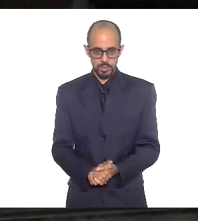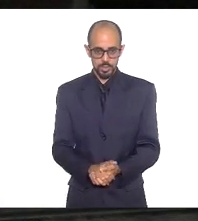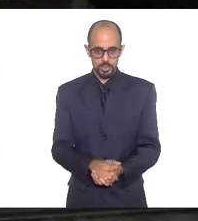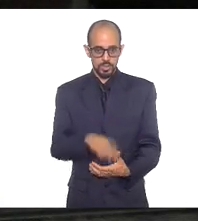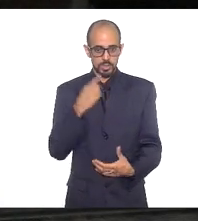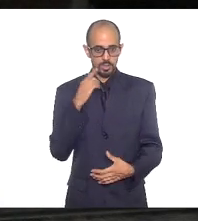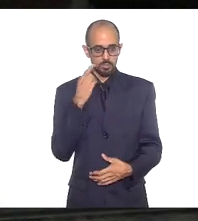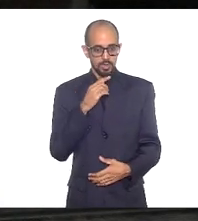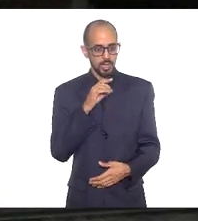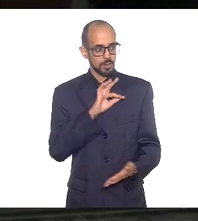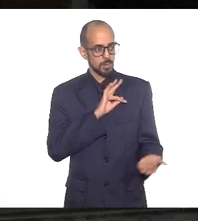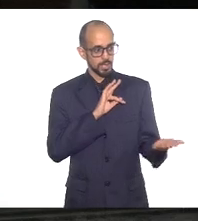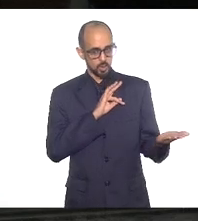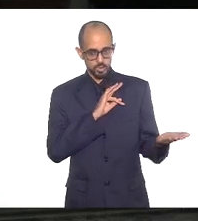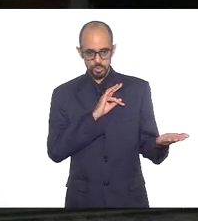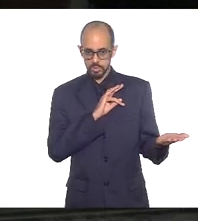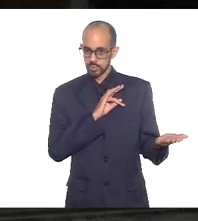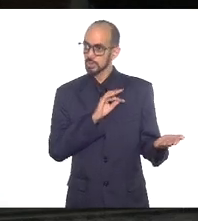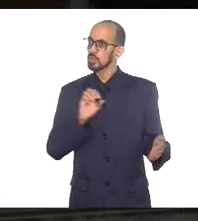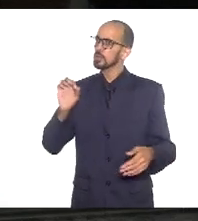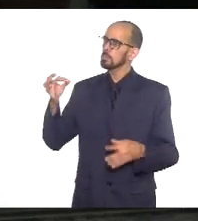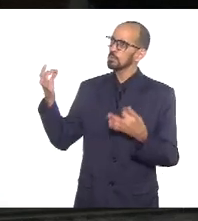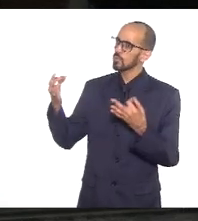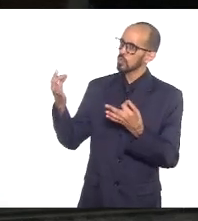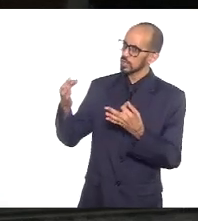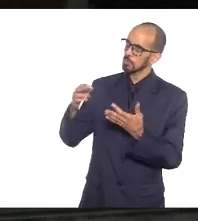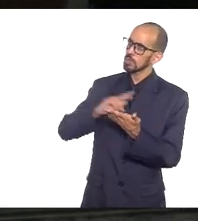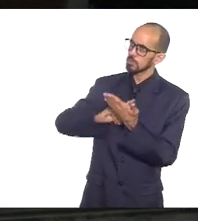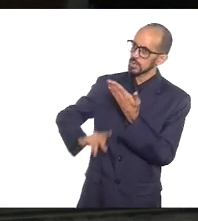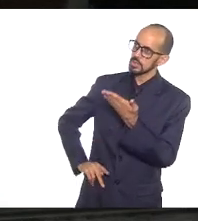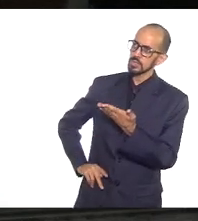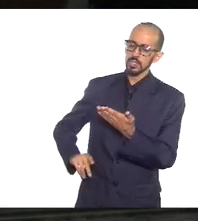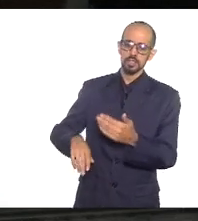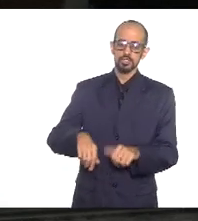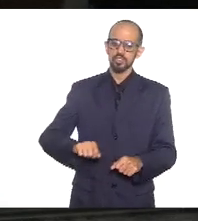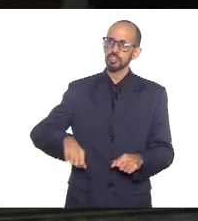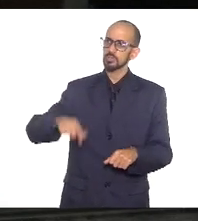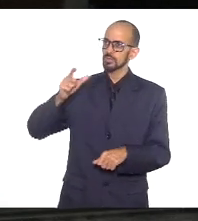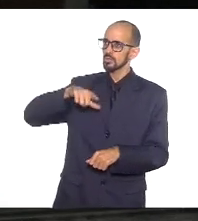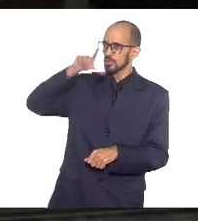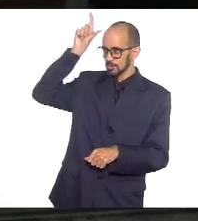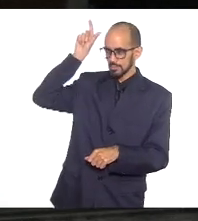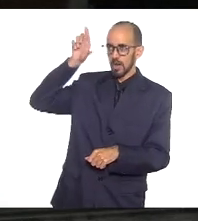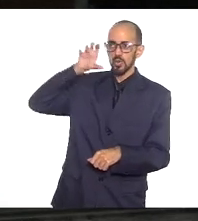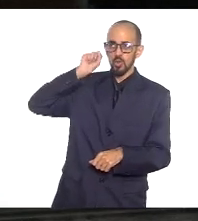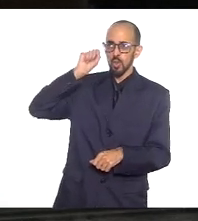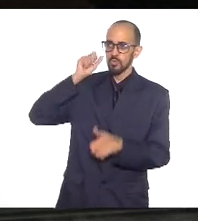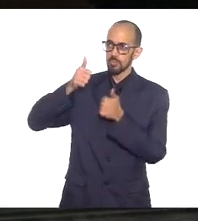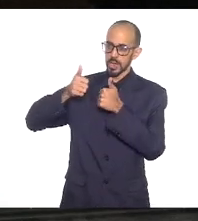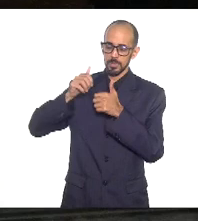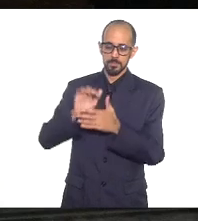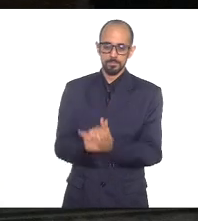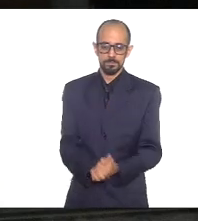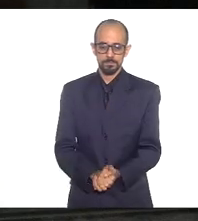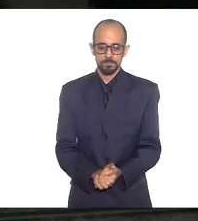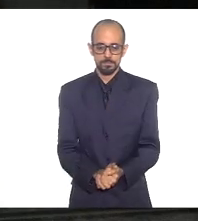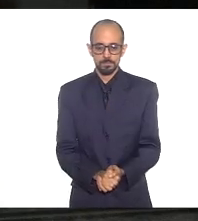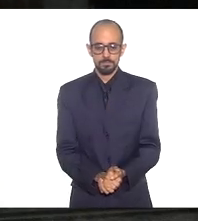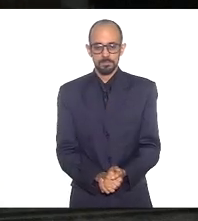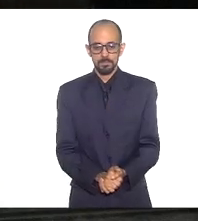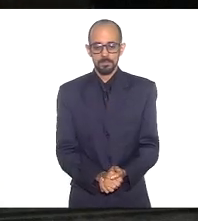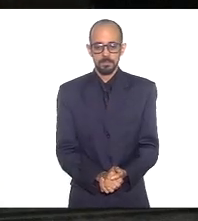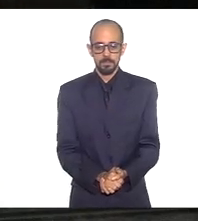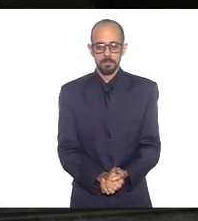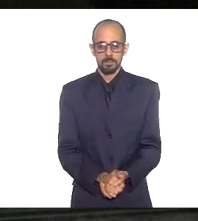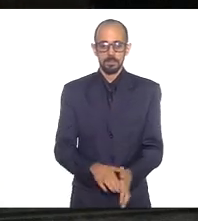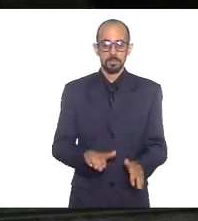Deputada Marta Rocha. Perfeitamente, presidente. É o seguinte. Estou lhe ouvindo e estou lhe vendo. Senhora deputada, quanto